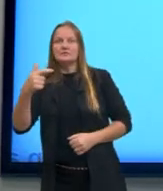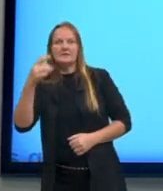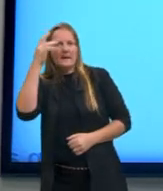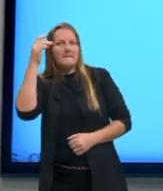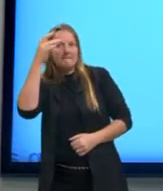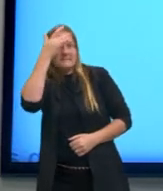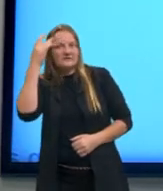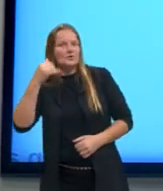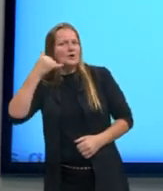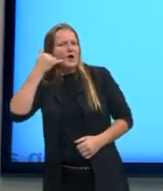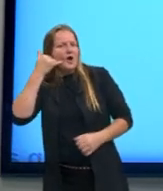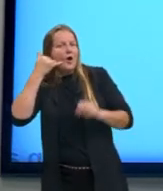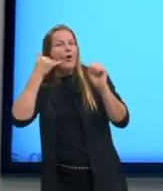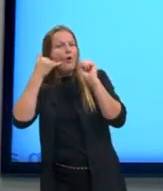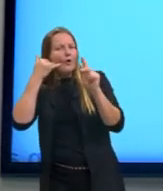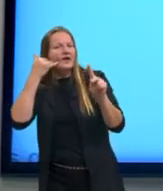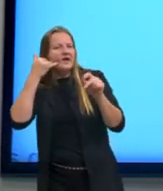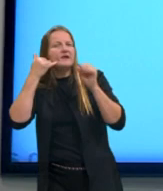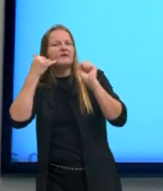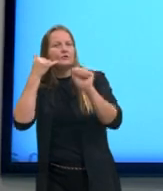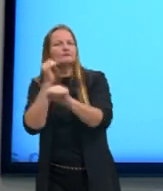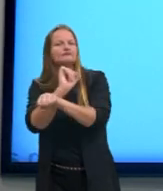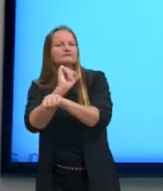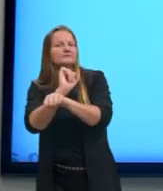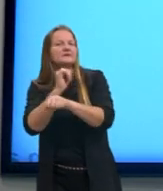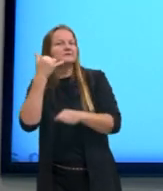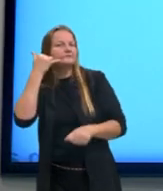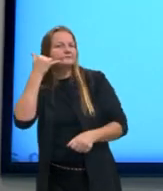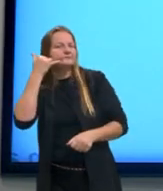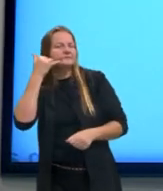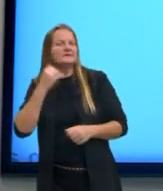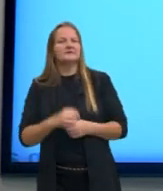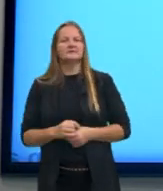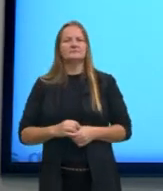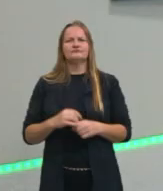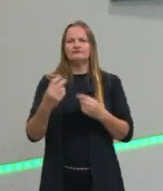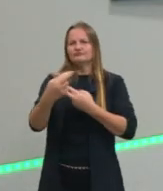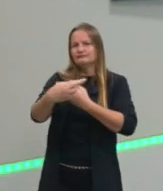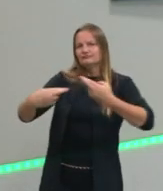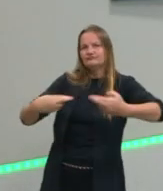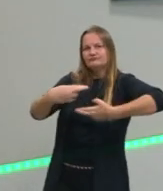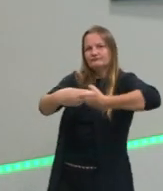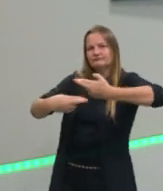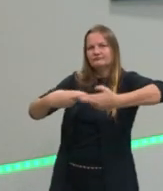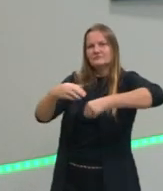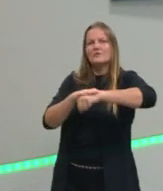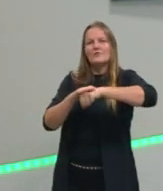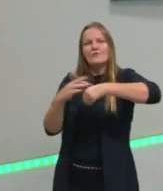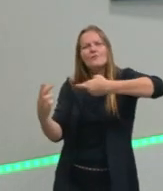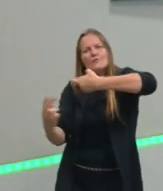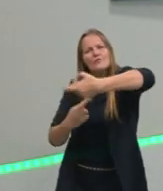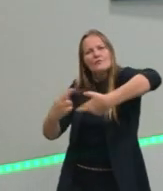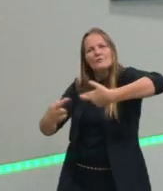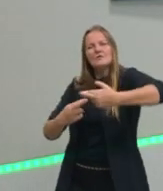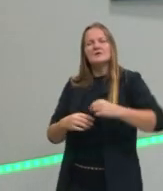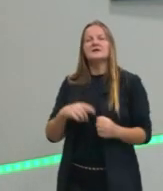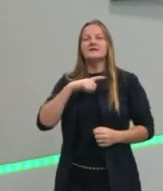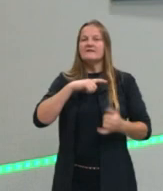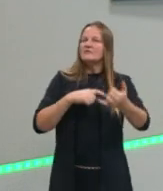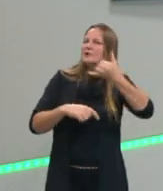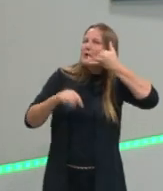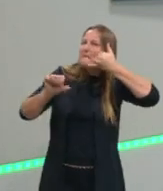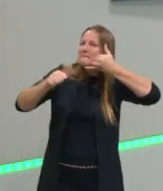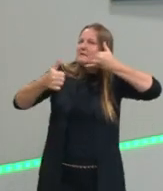segunda responde Ok estou te aguardando é bom a gente percebe aqui que primeiro ouvir não